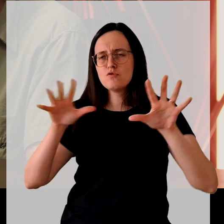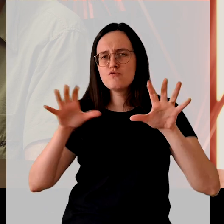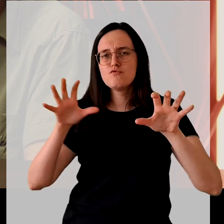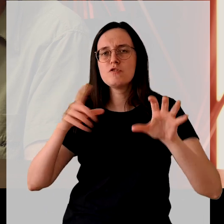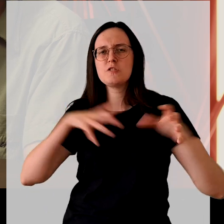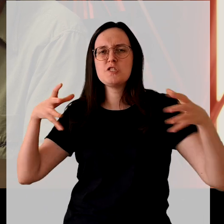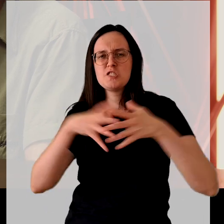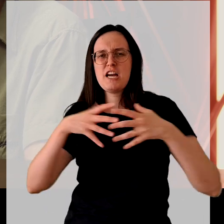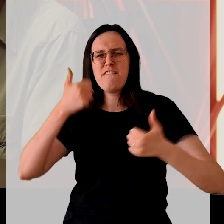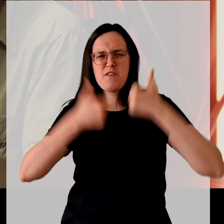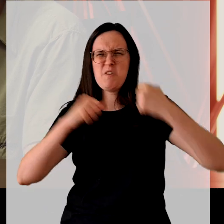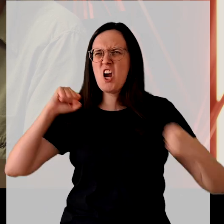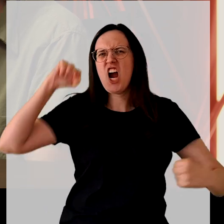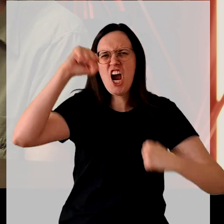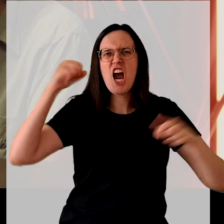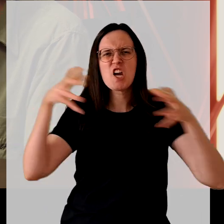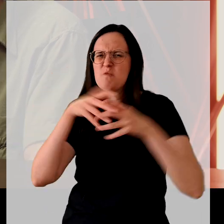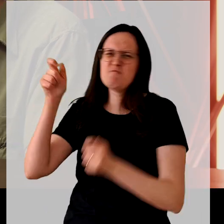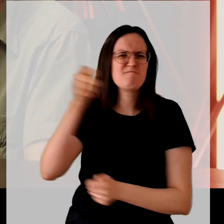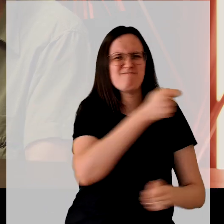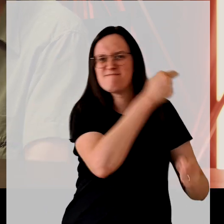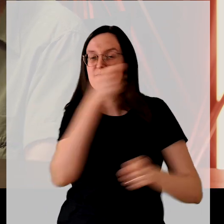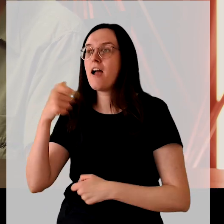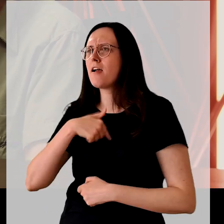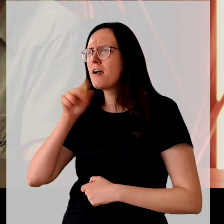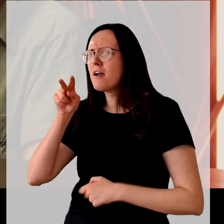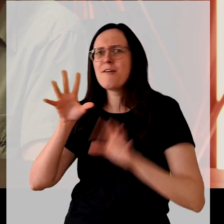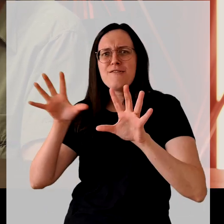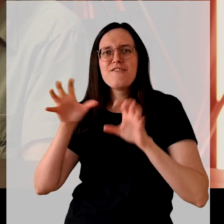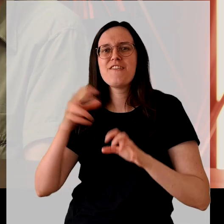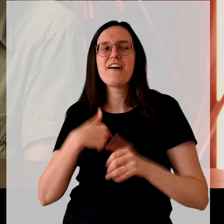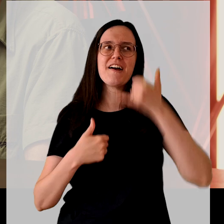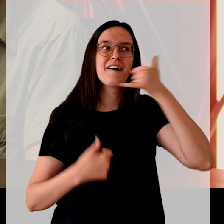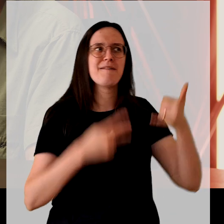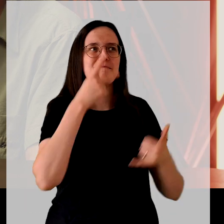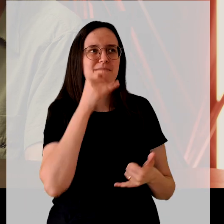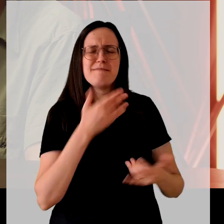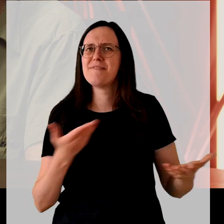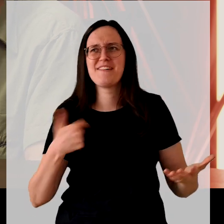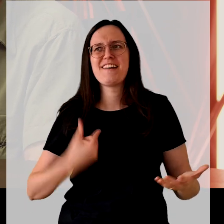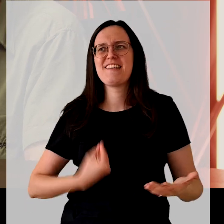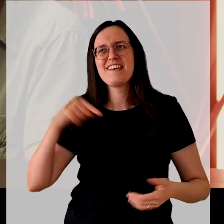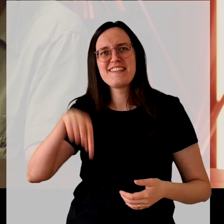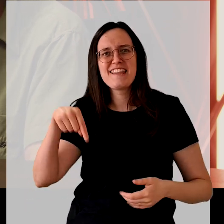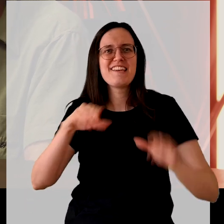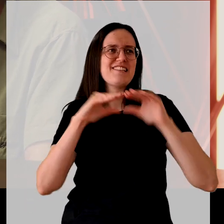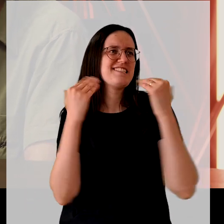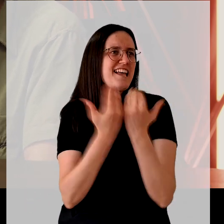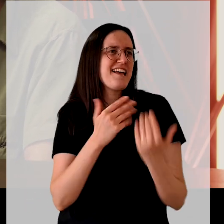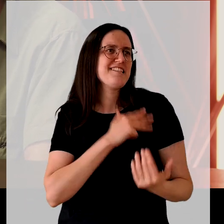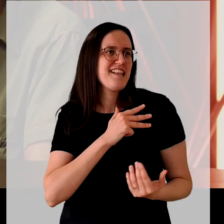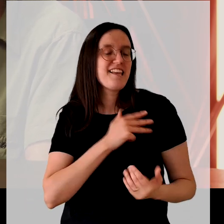captei o som da torcida organizada gritando, foi muito massa isso. Depois liguei pro meu pai e falei, tô aqui